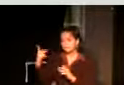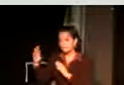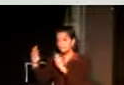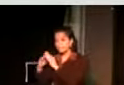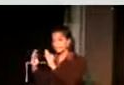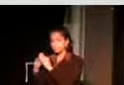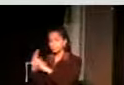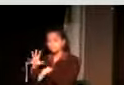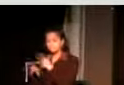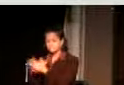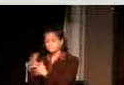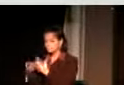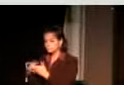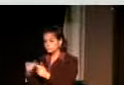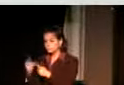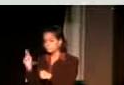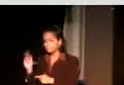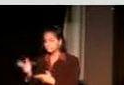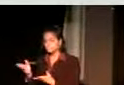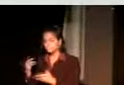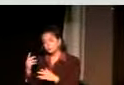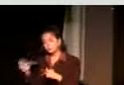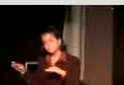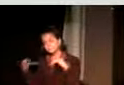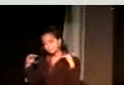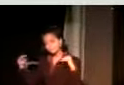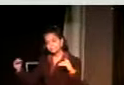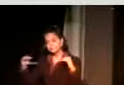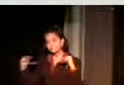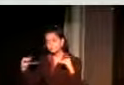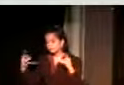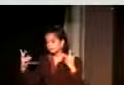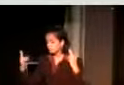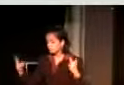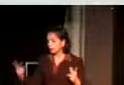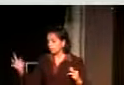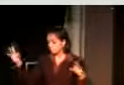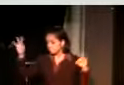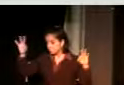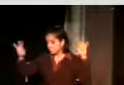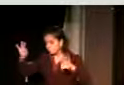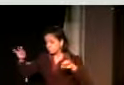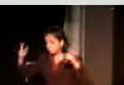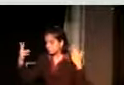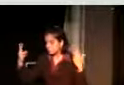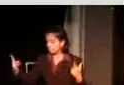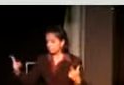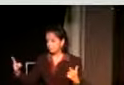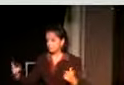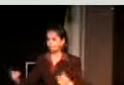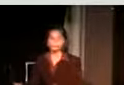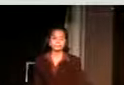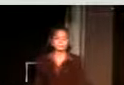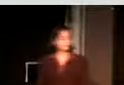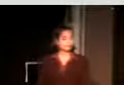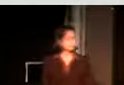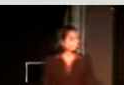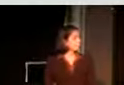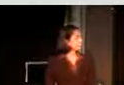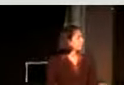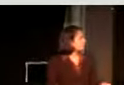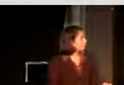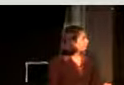um dos homens de linha de frente do puritanismo lá em 1600 ele dizia para as pessoas olha